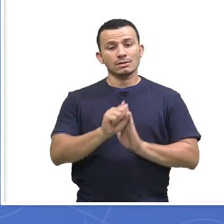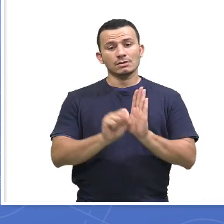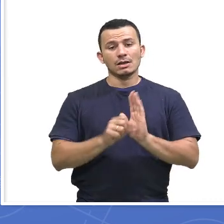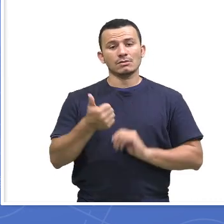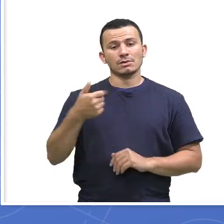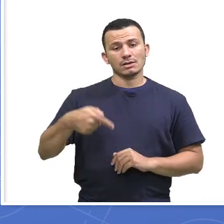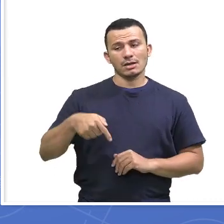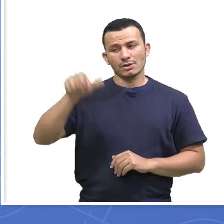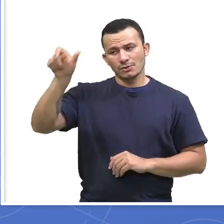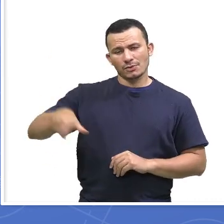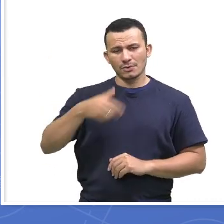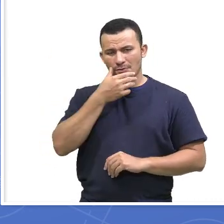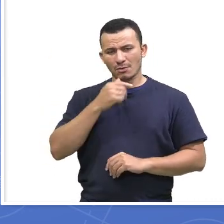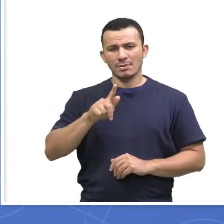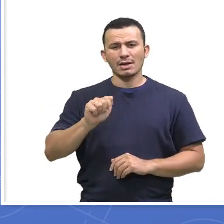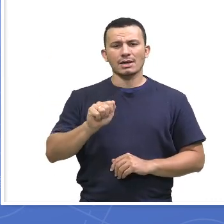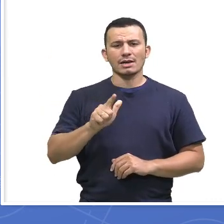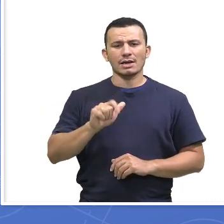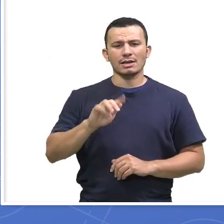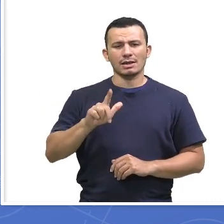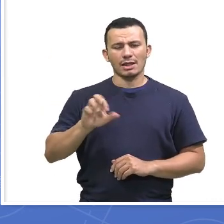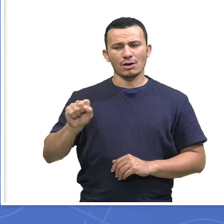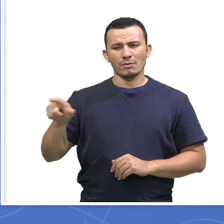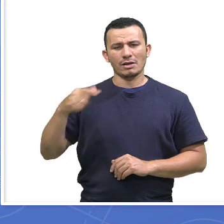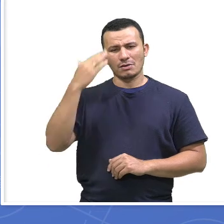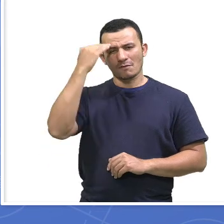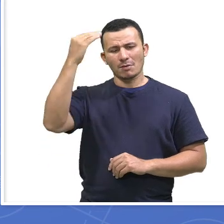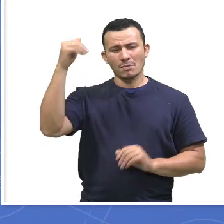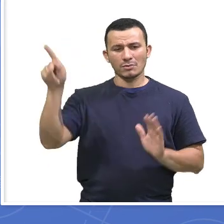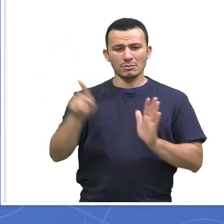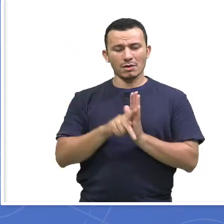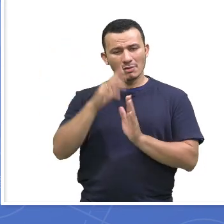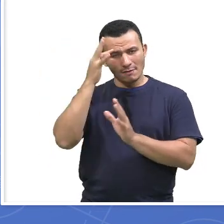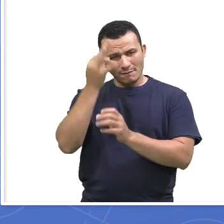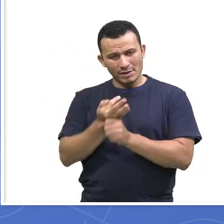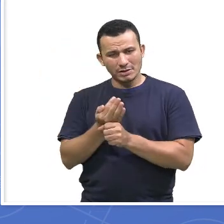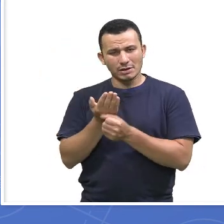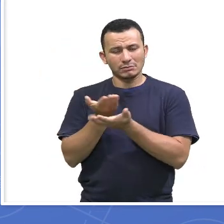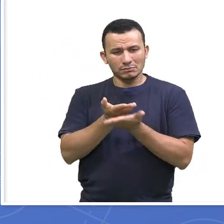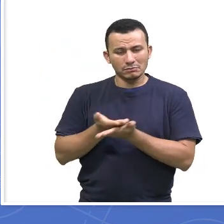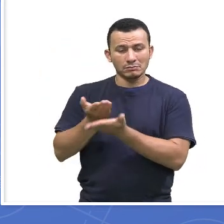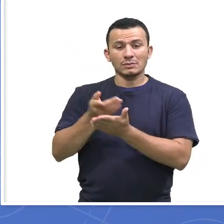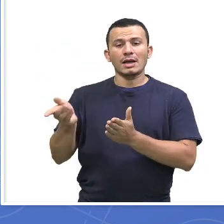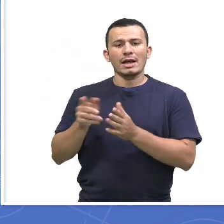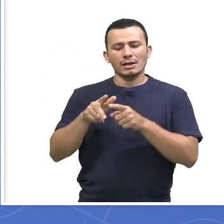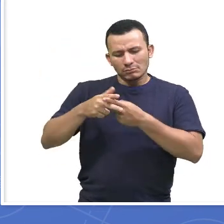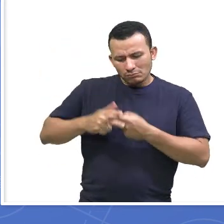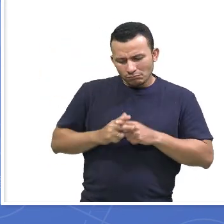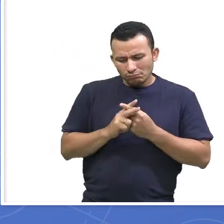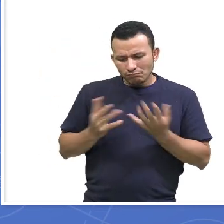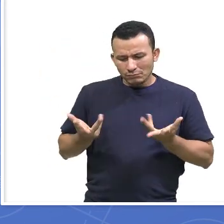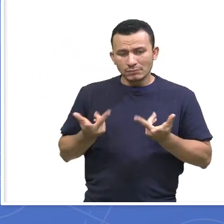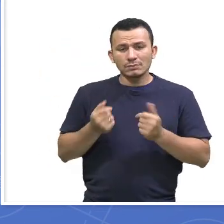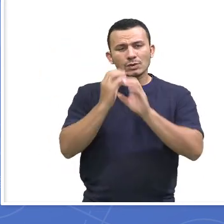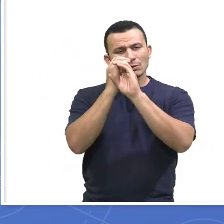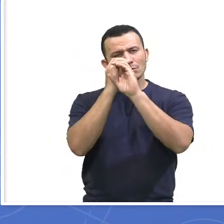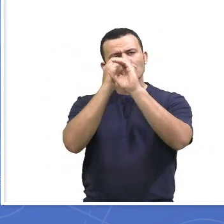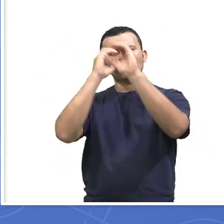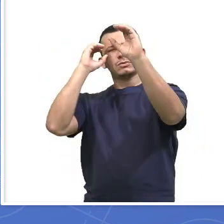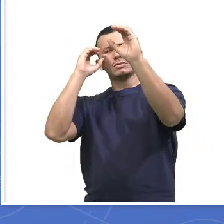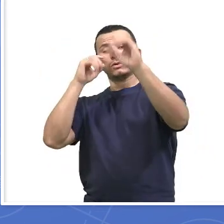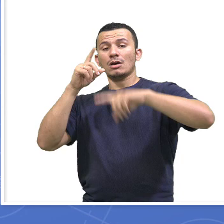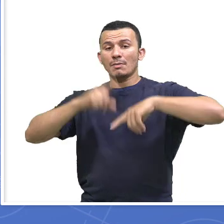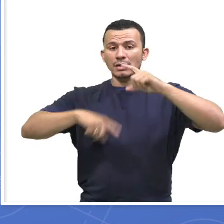Galileu, conhecido como pai da física moderna, ele aprimorou o telescópio, equipamento que contribuiu